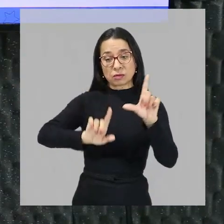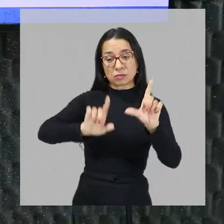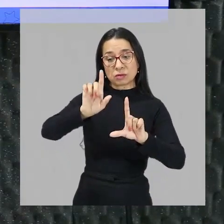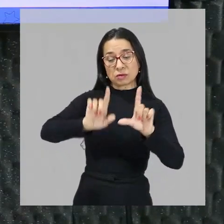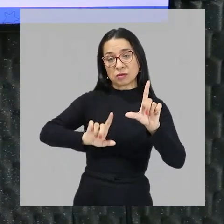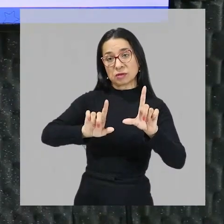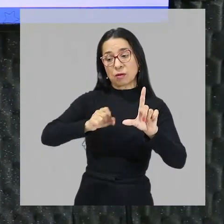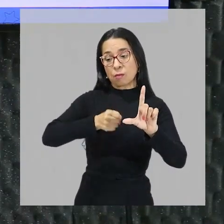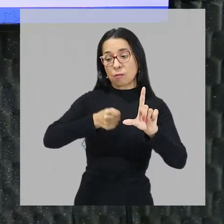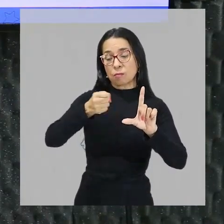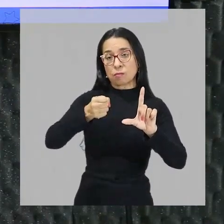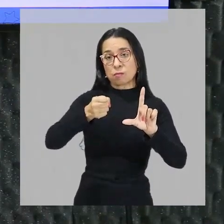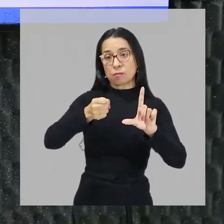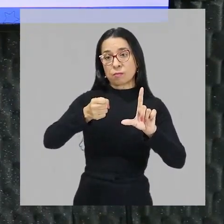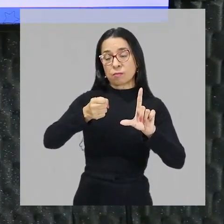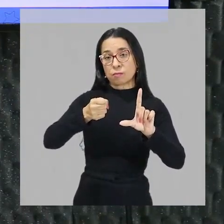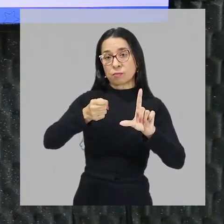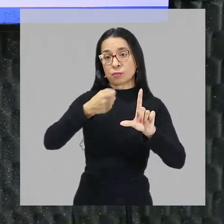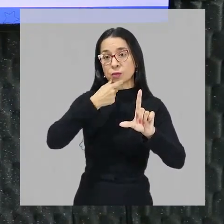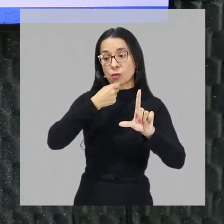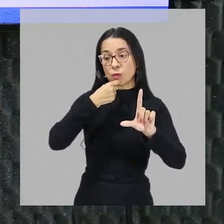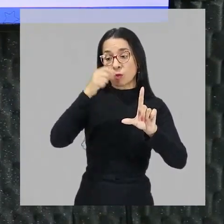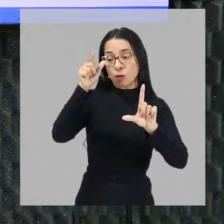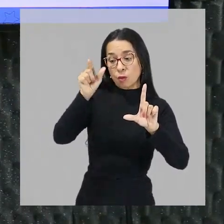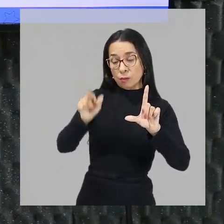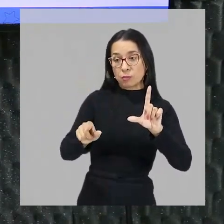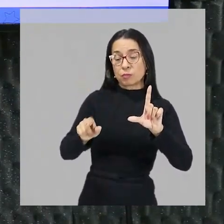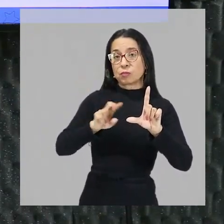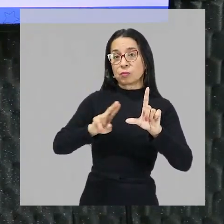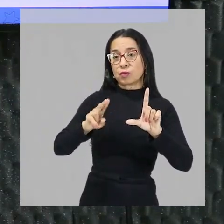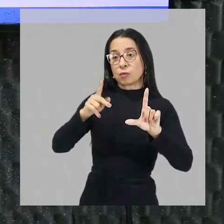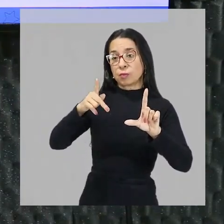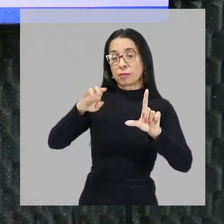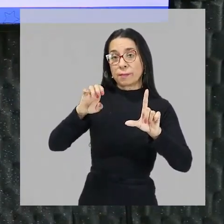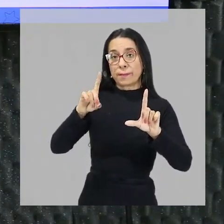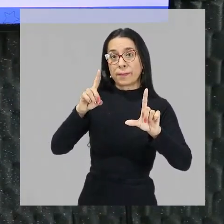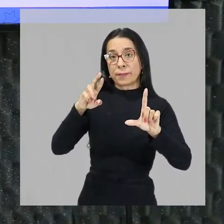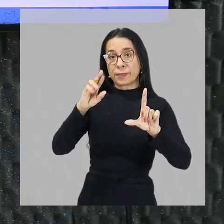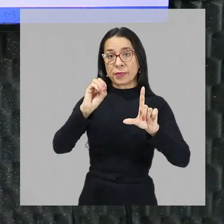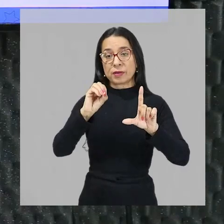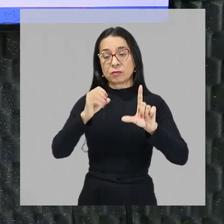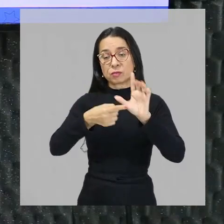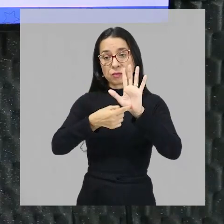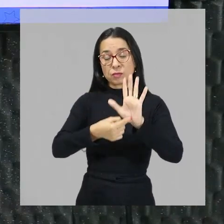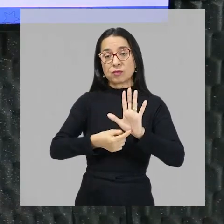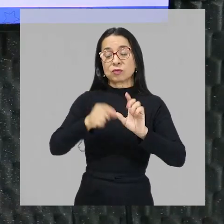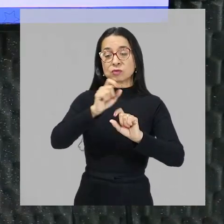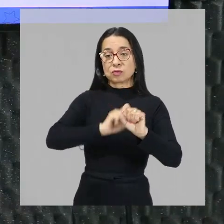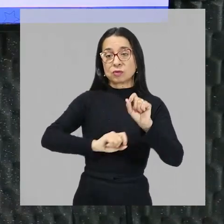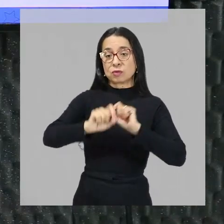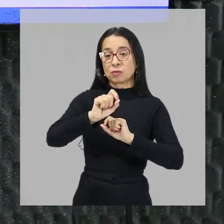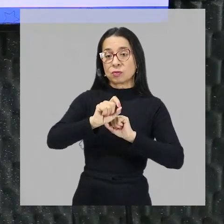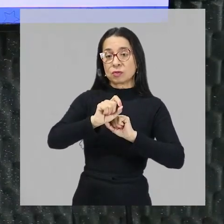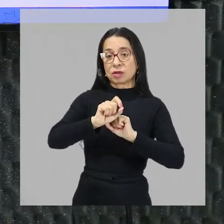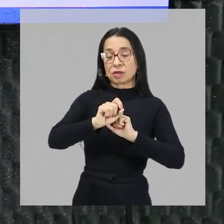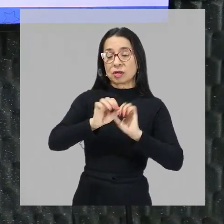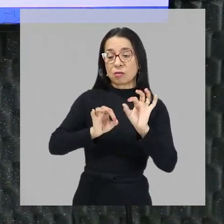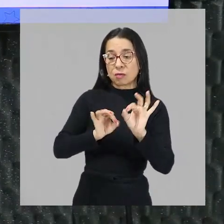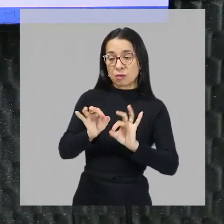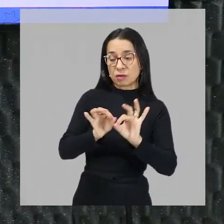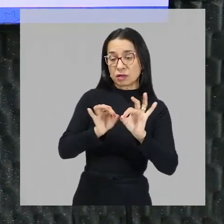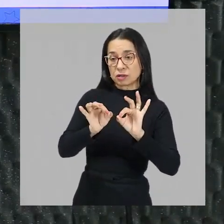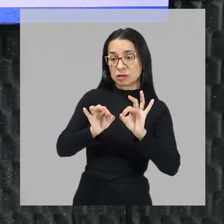Collor acabou, na verdade, mostrando um esquema de corrupção que envolvia o tesoureiro